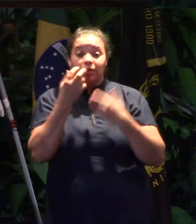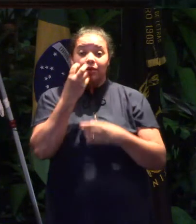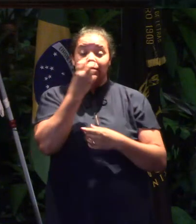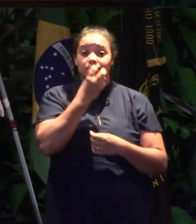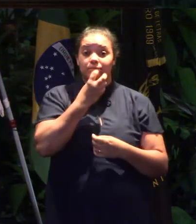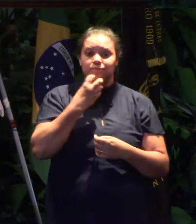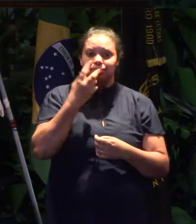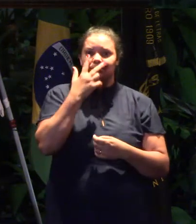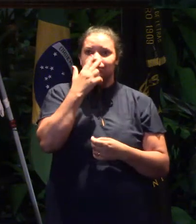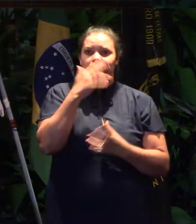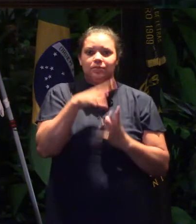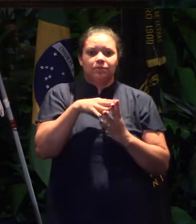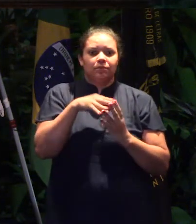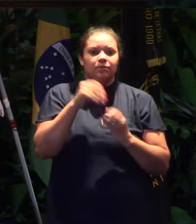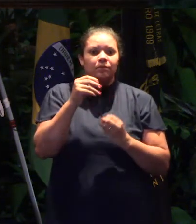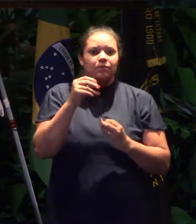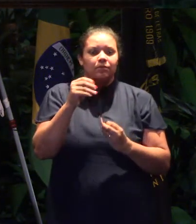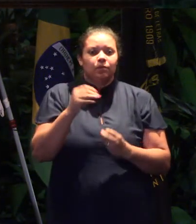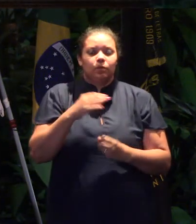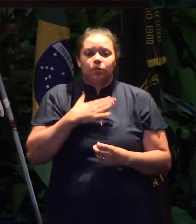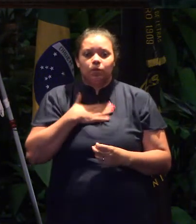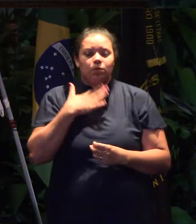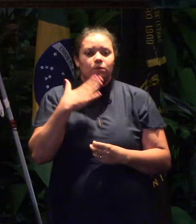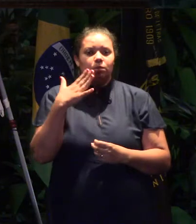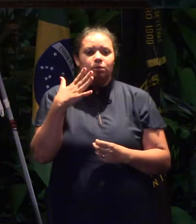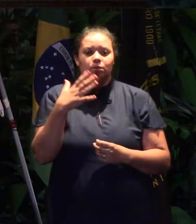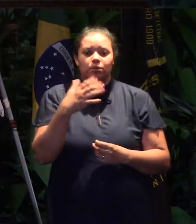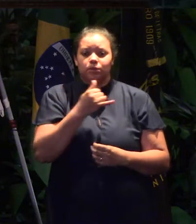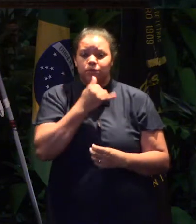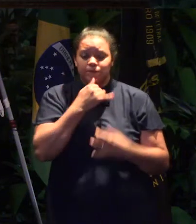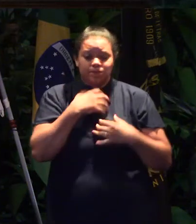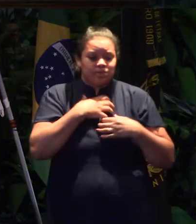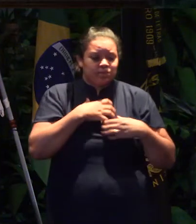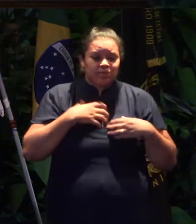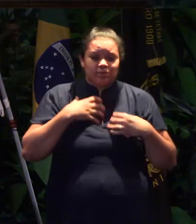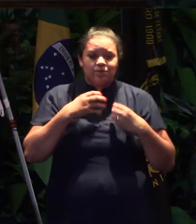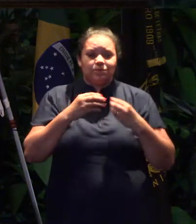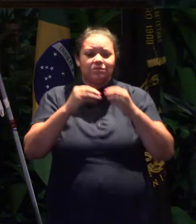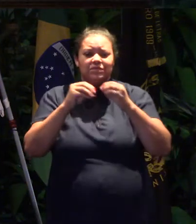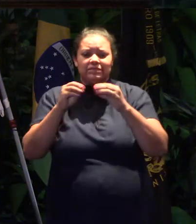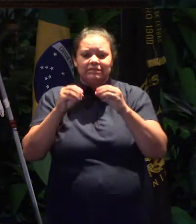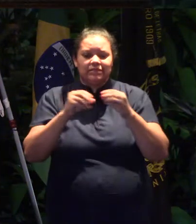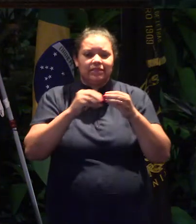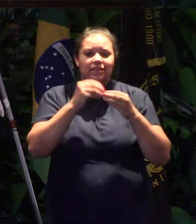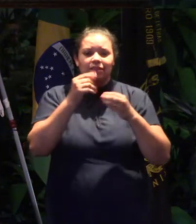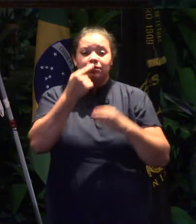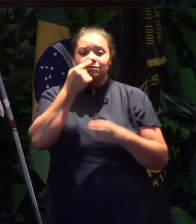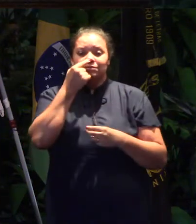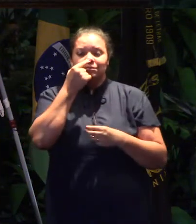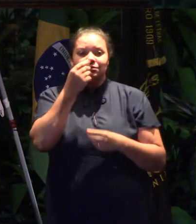alma gritava de surpresa e aflição. Narinas e dedos sensíveis degustavam o